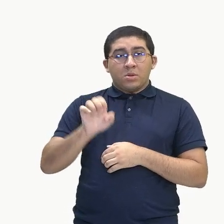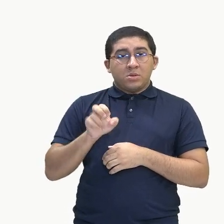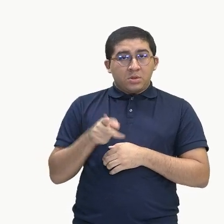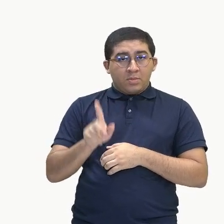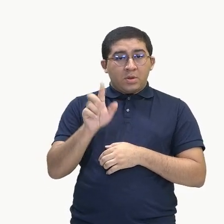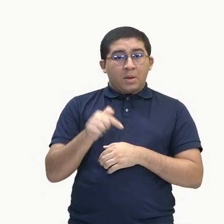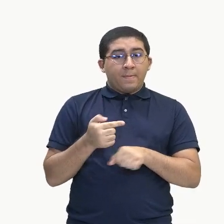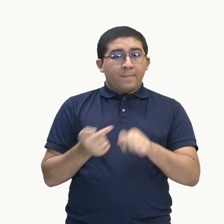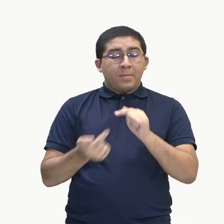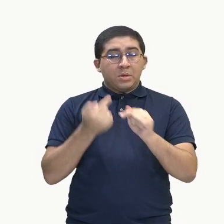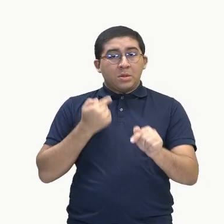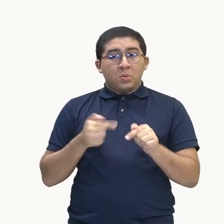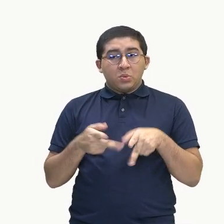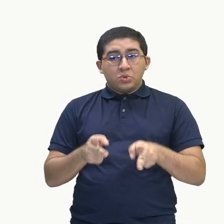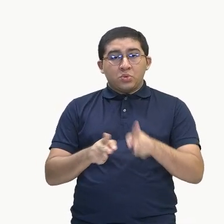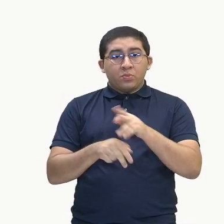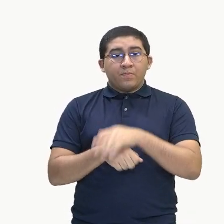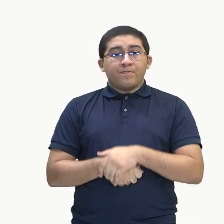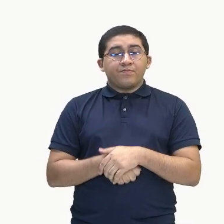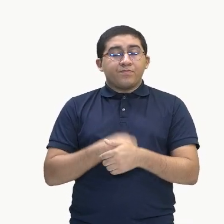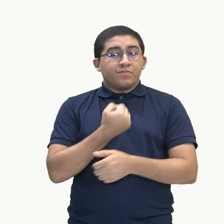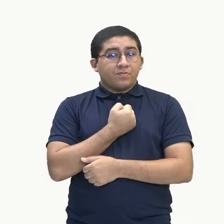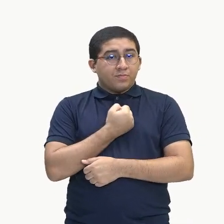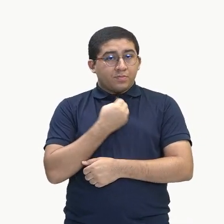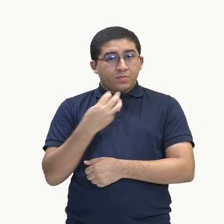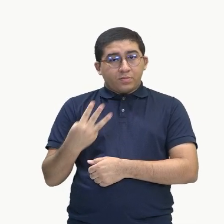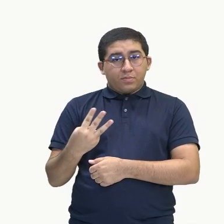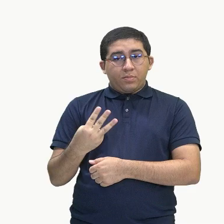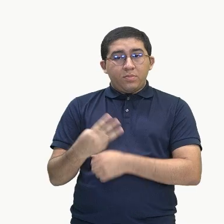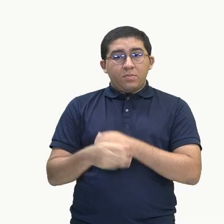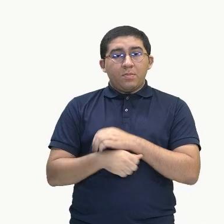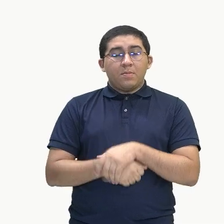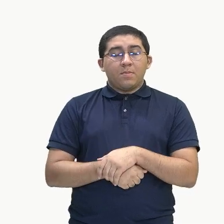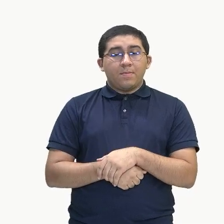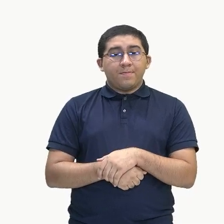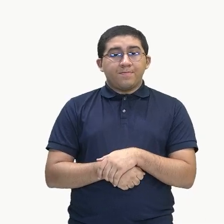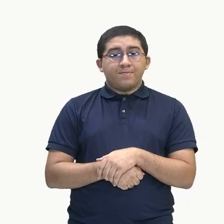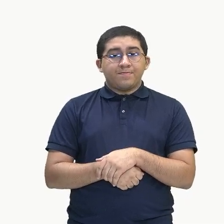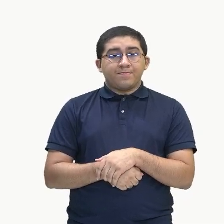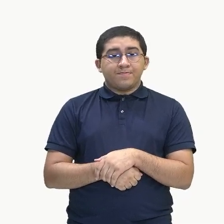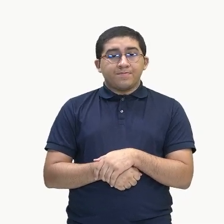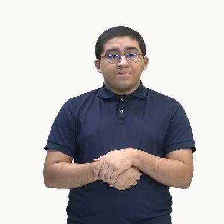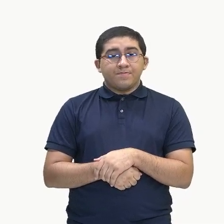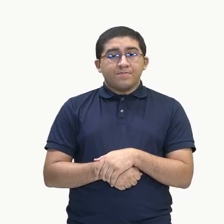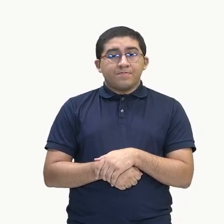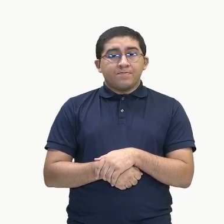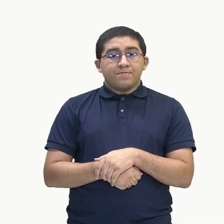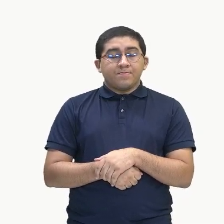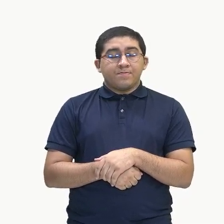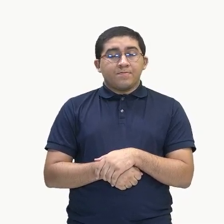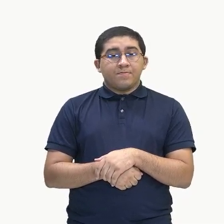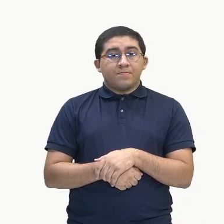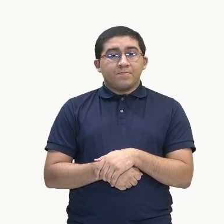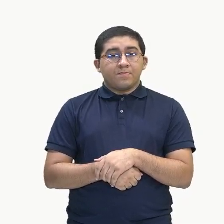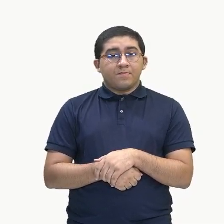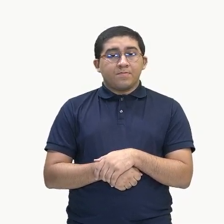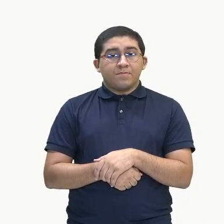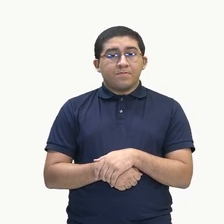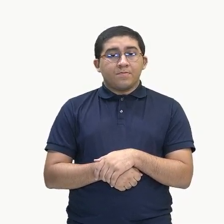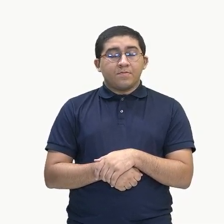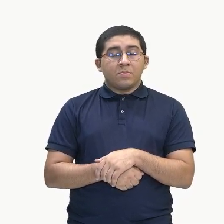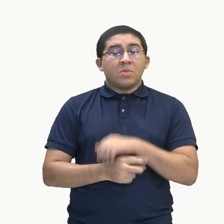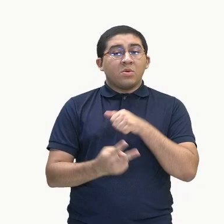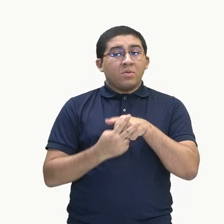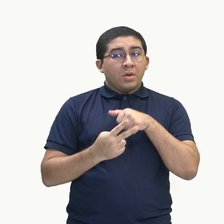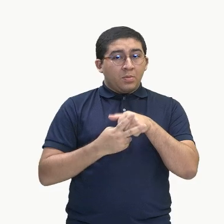Number 3. Aqui, ó. She cooked dinner when her friend. E o verbo é